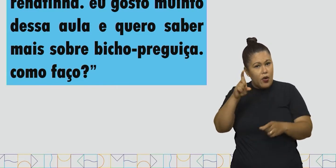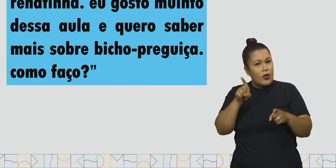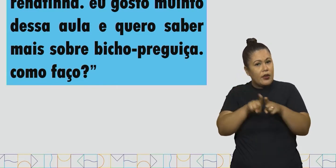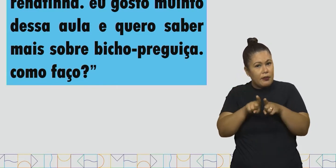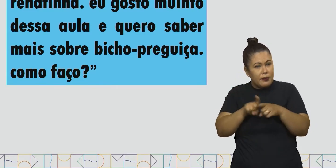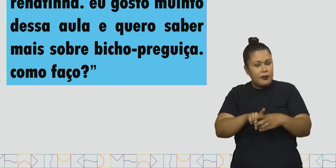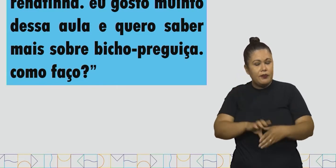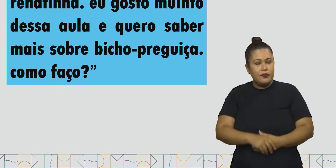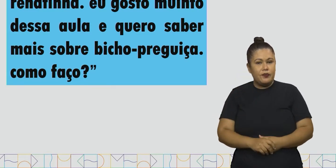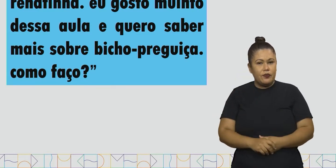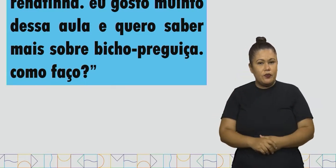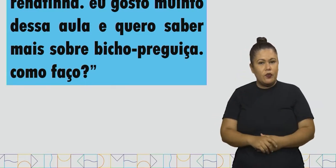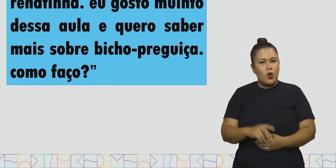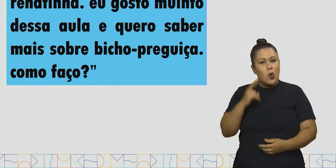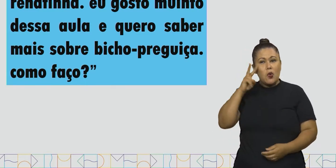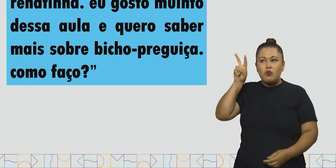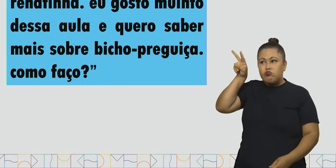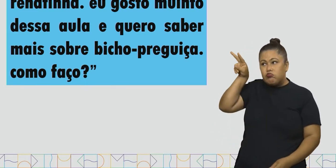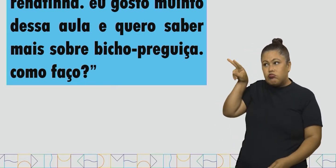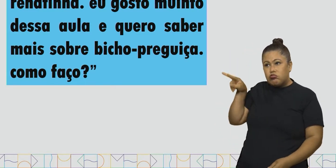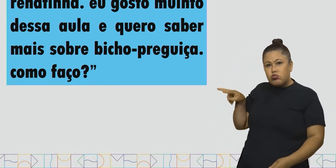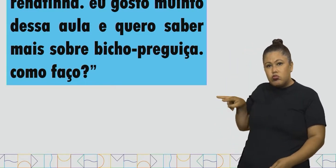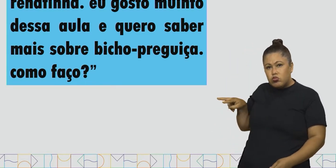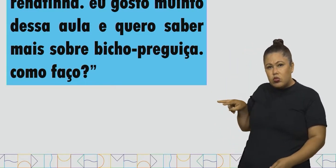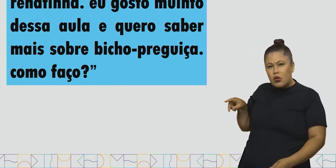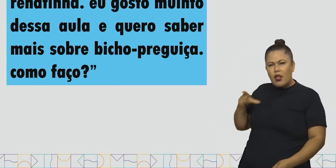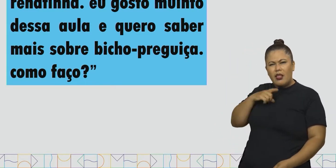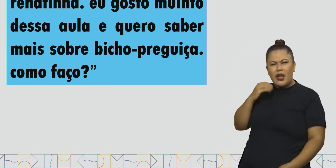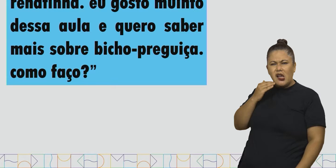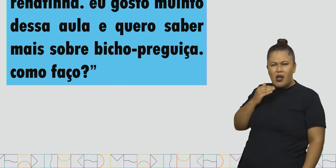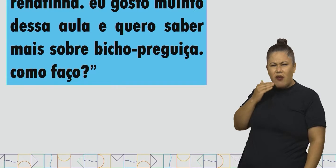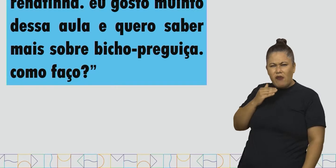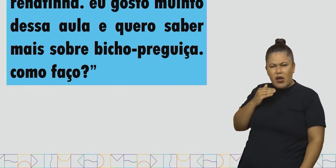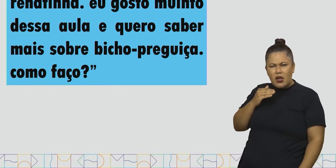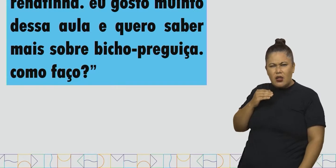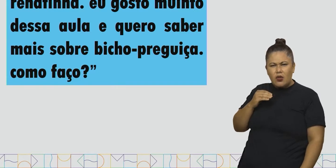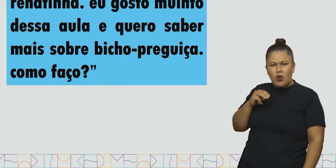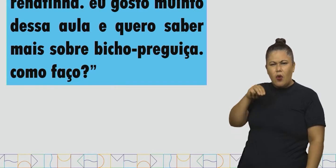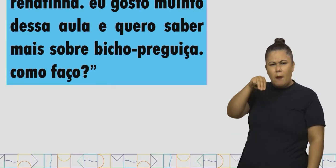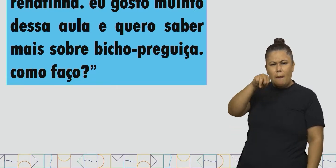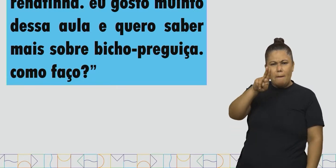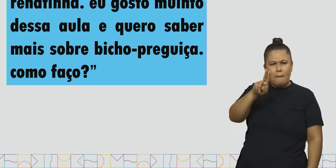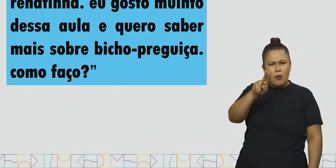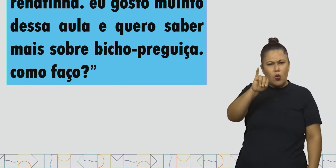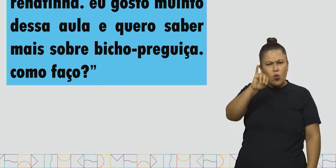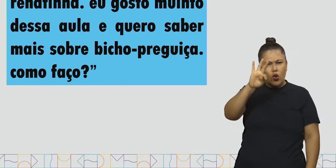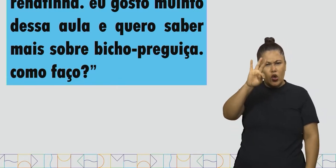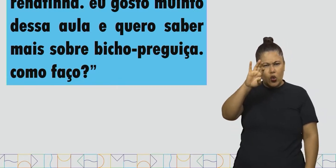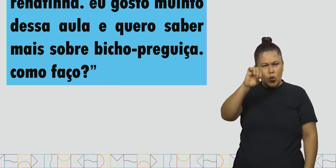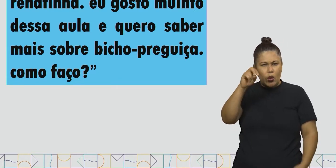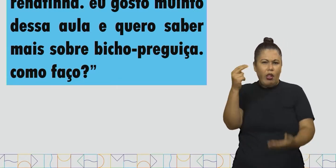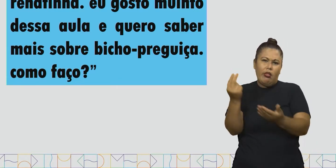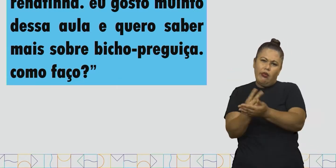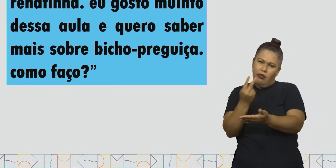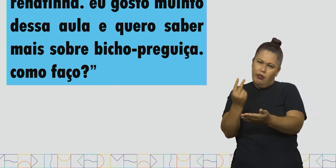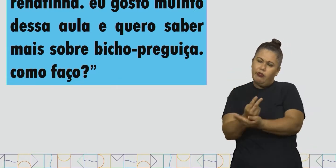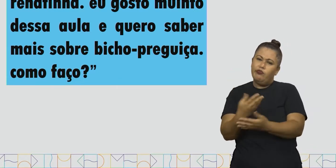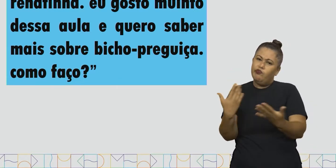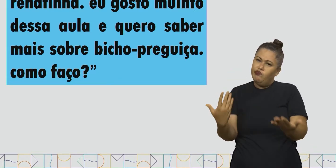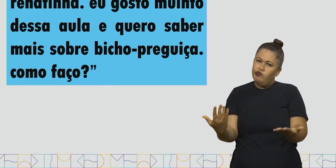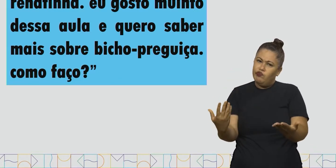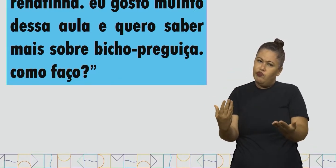aqui. Preste bastante atenção. A palavra muito está escrito de maneira